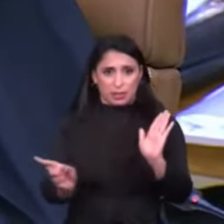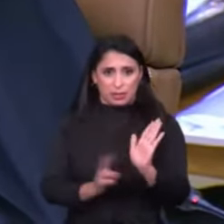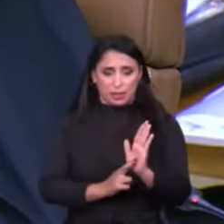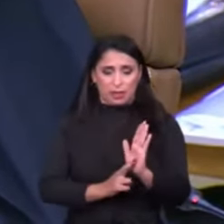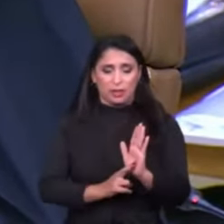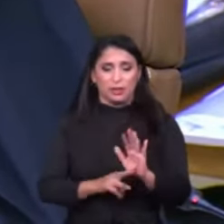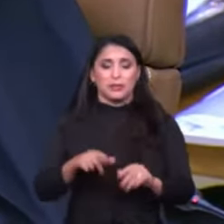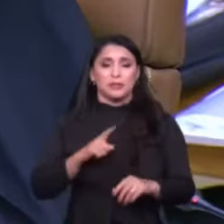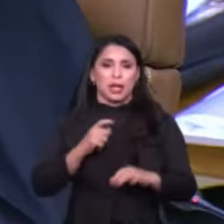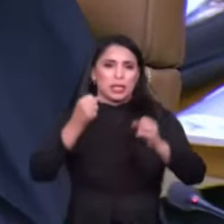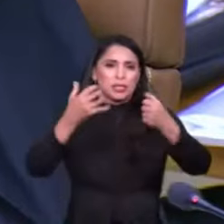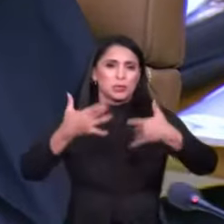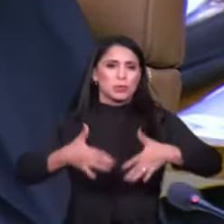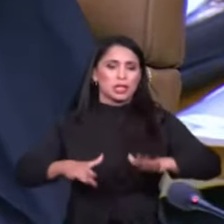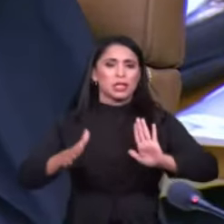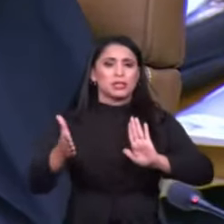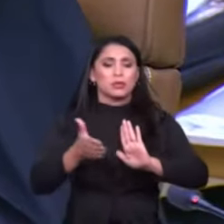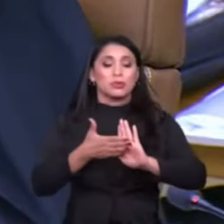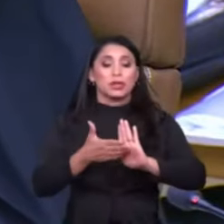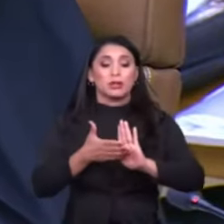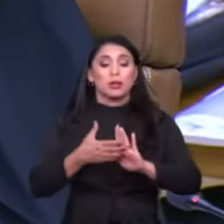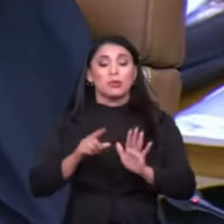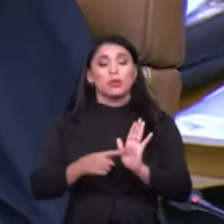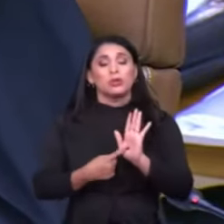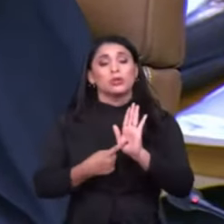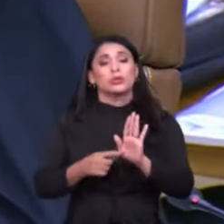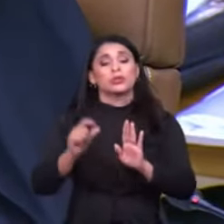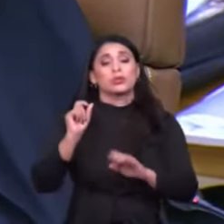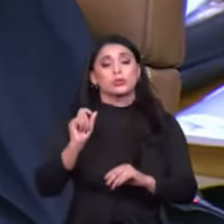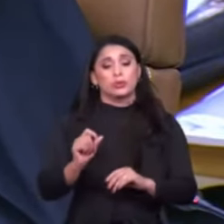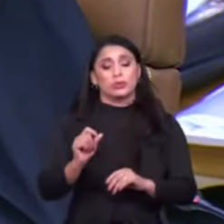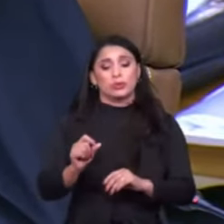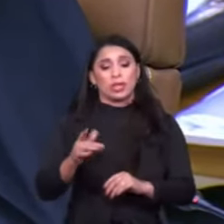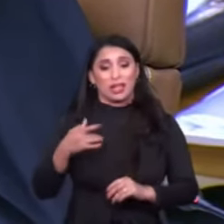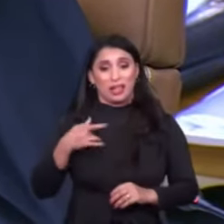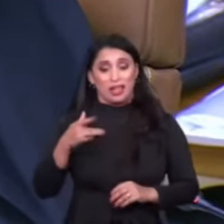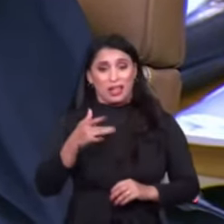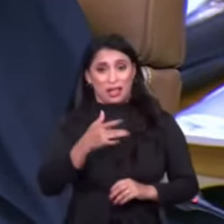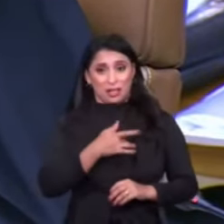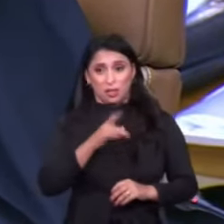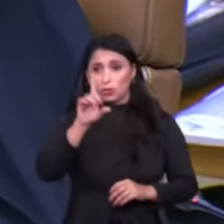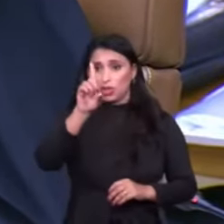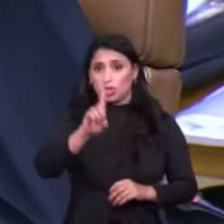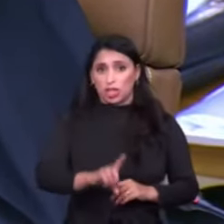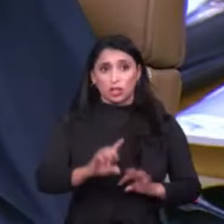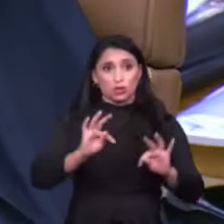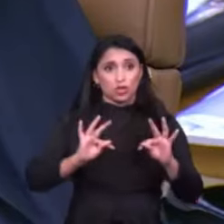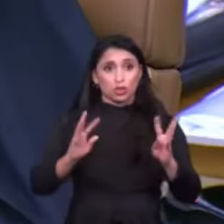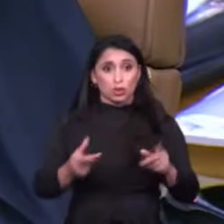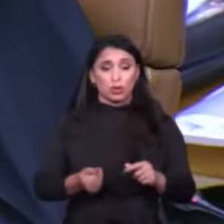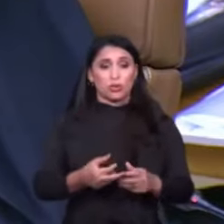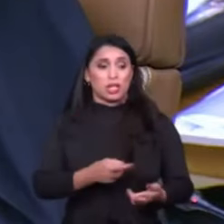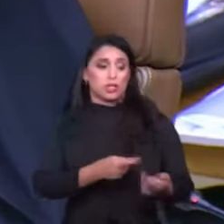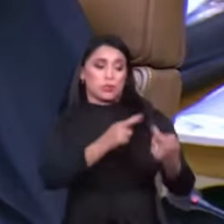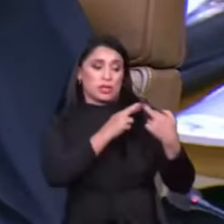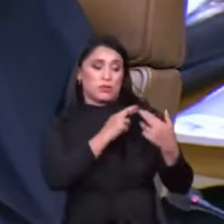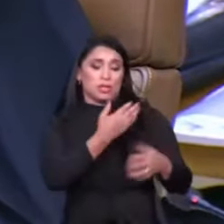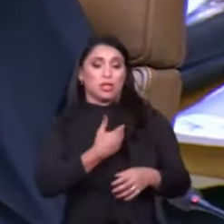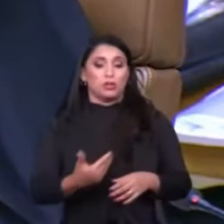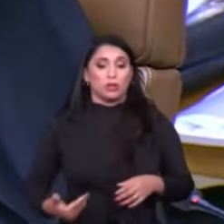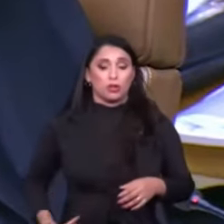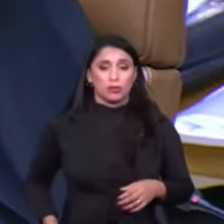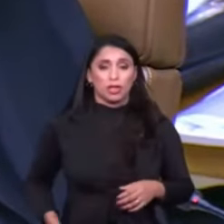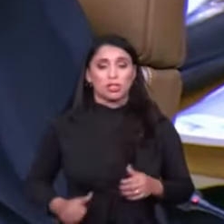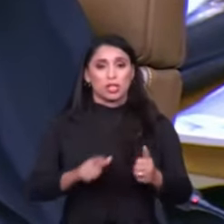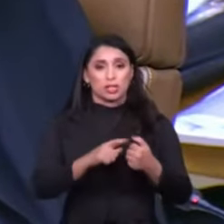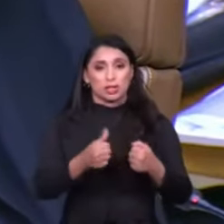Na justificativa para a proposição, ressaltou-se que a saúde é direito de todos e dever do Estado, conforme dispõe o artigo 196 da